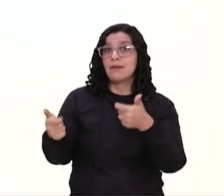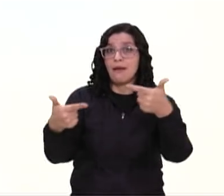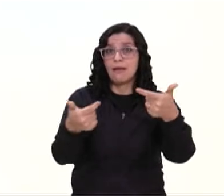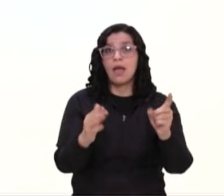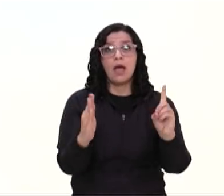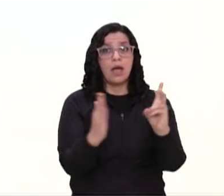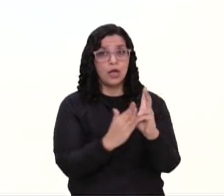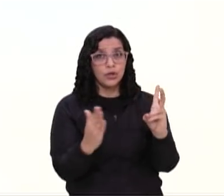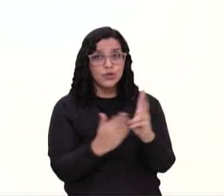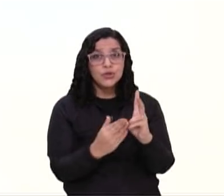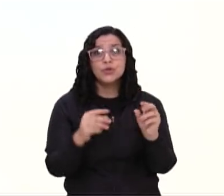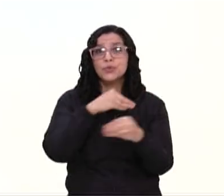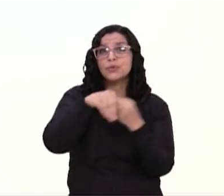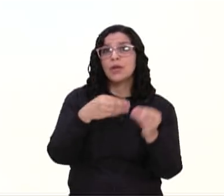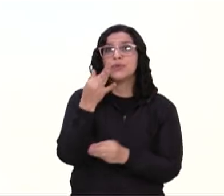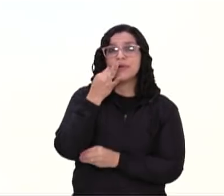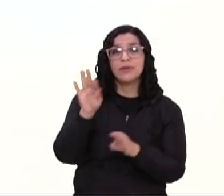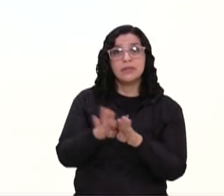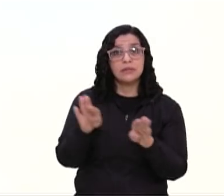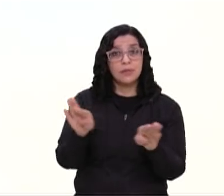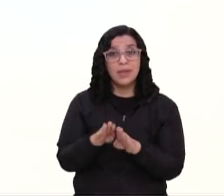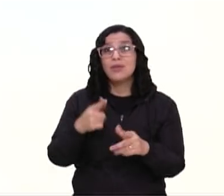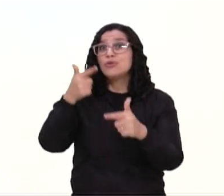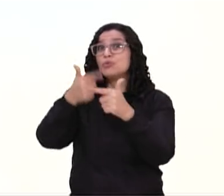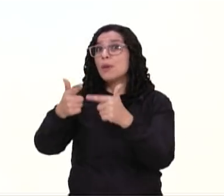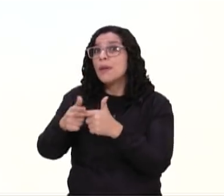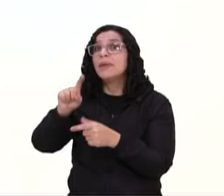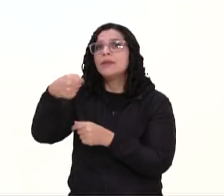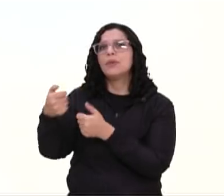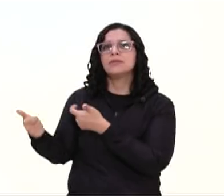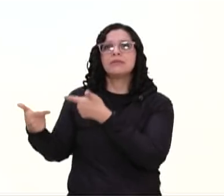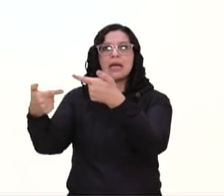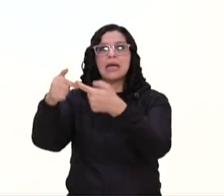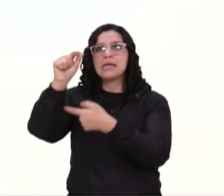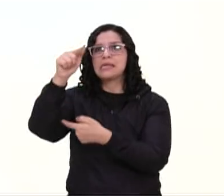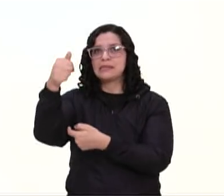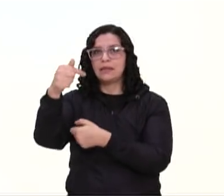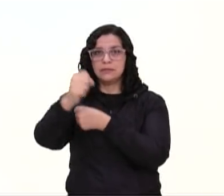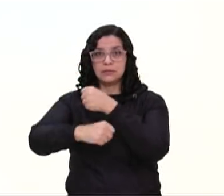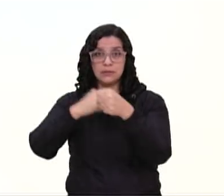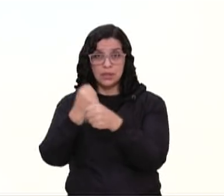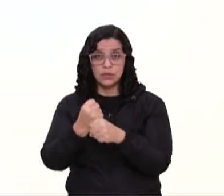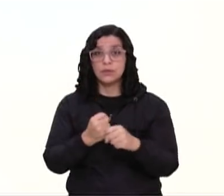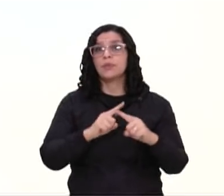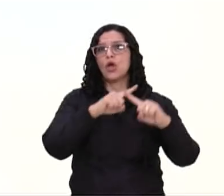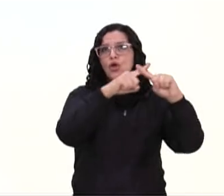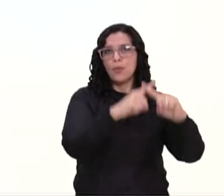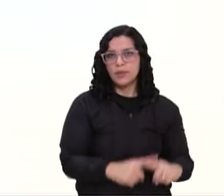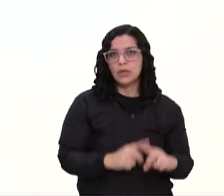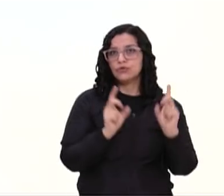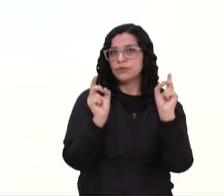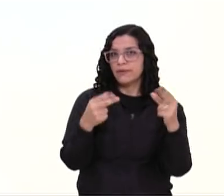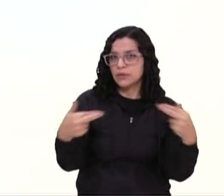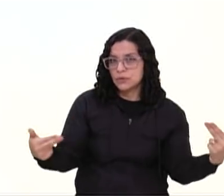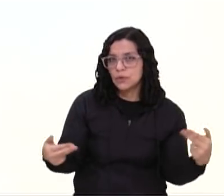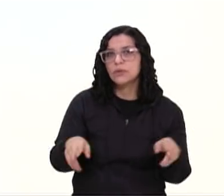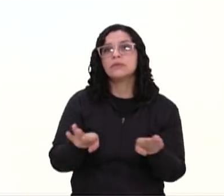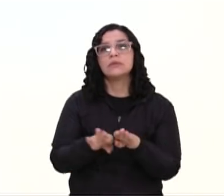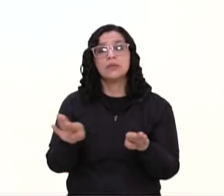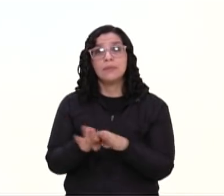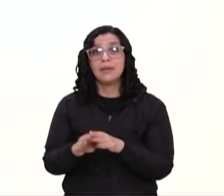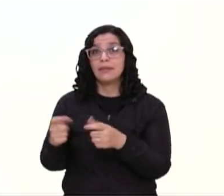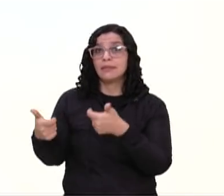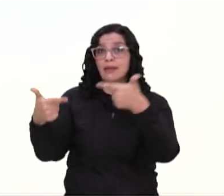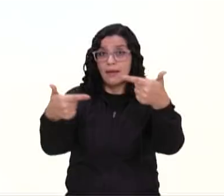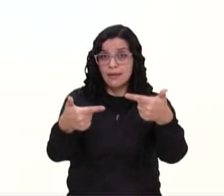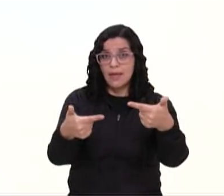problemas econômicos ingleses após a Guerra dos 7 Anos. Então você tem que falar, obrigatoriamente, da competição do comércio, da Guerra Franco-Índia e